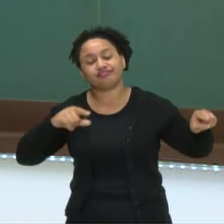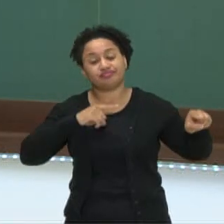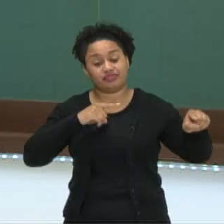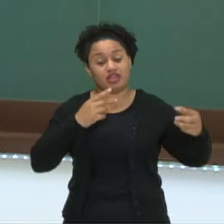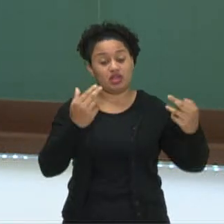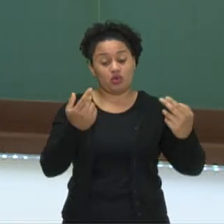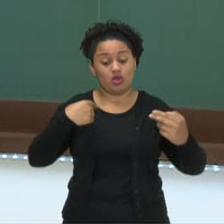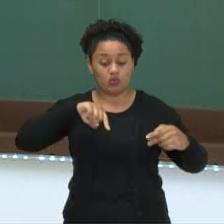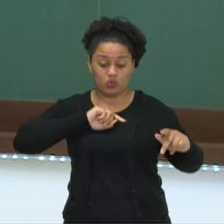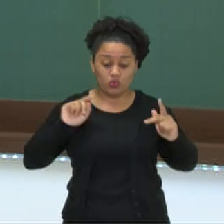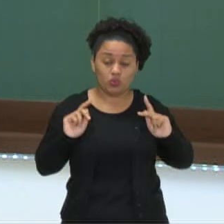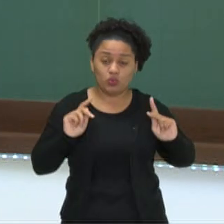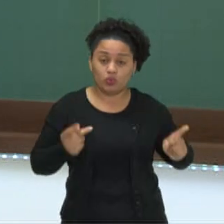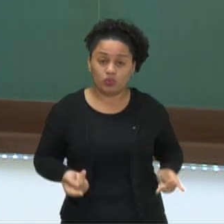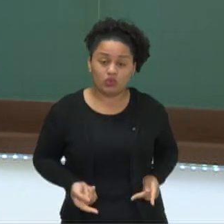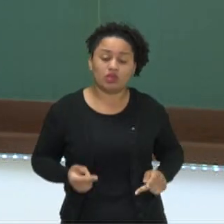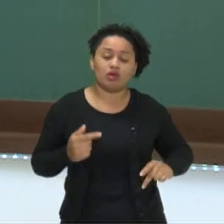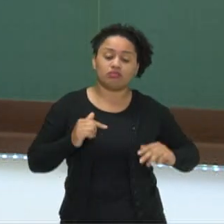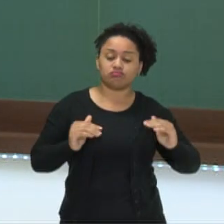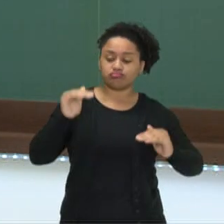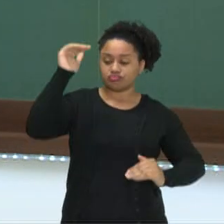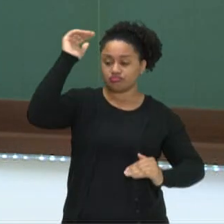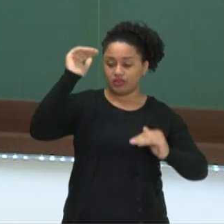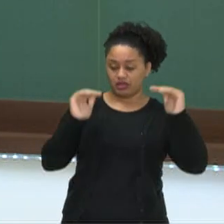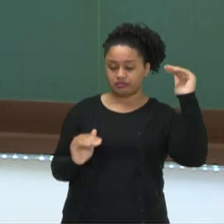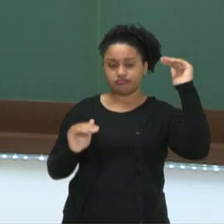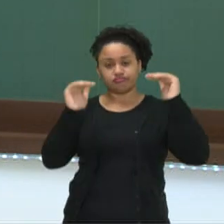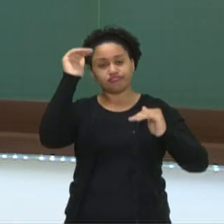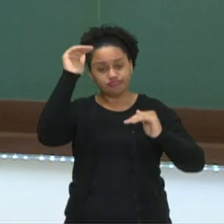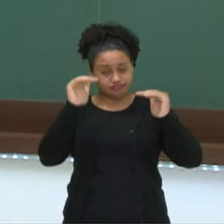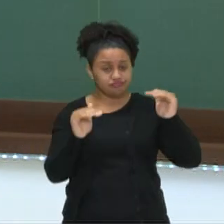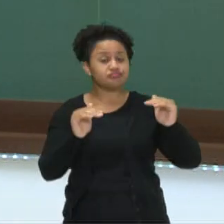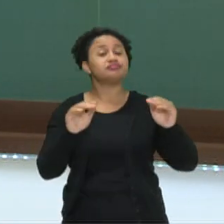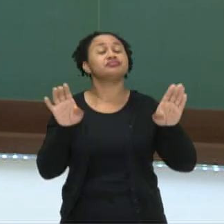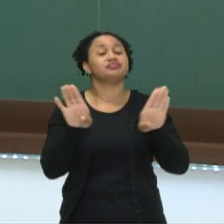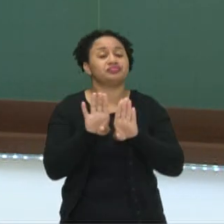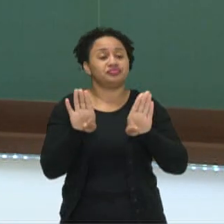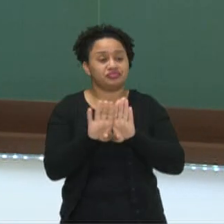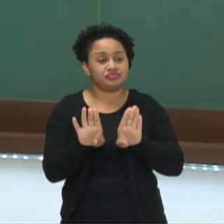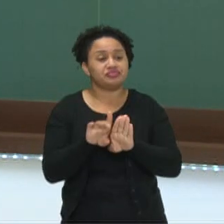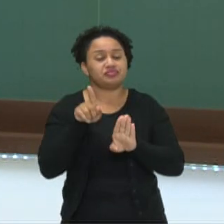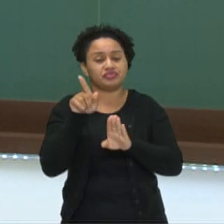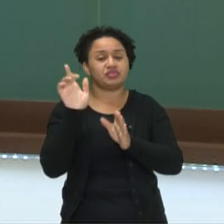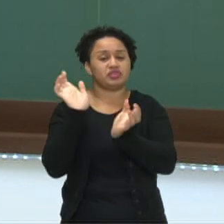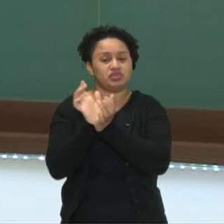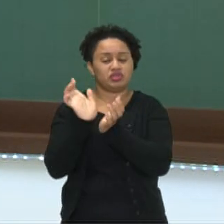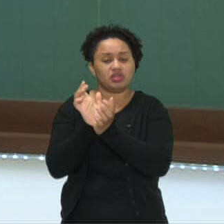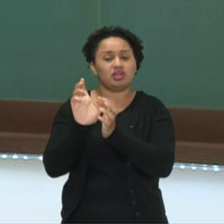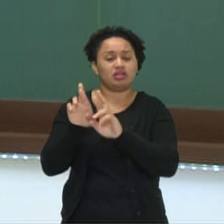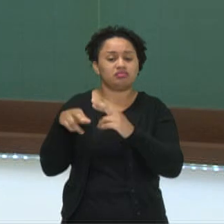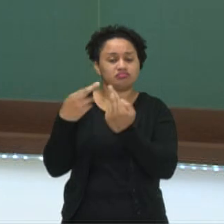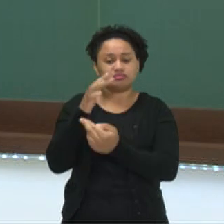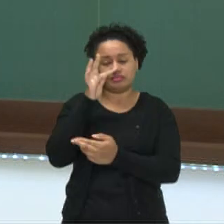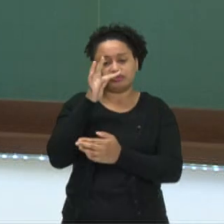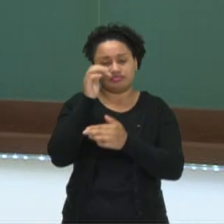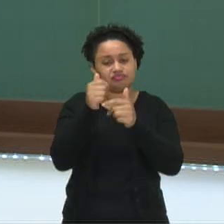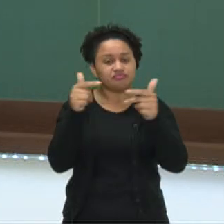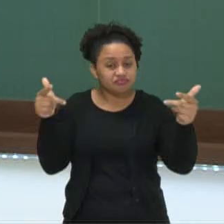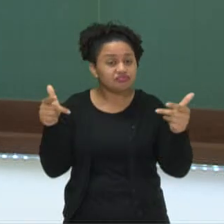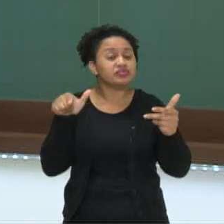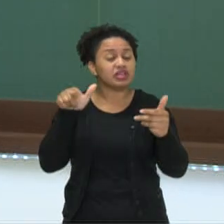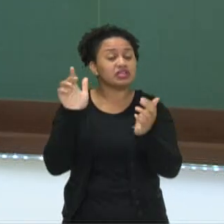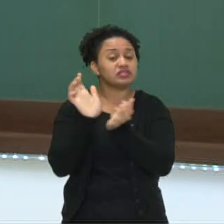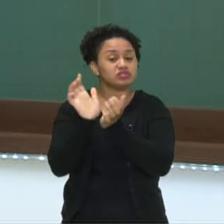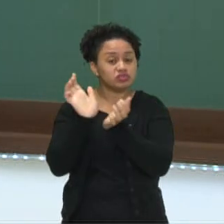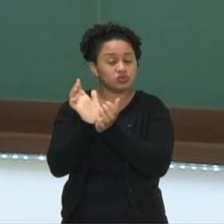humanos, varia o nosso tamanho, também aqui nesse reino, né, o reino das plantas, esse grupo